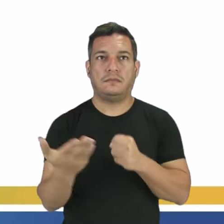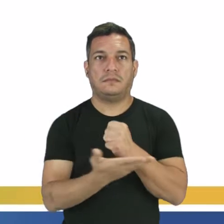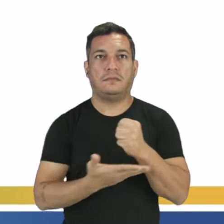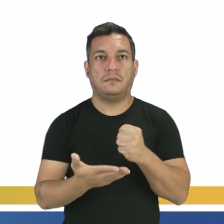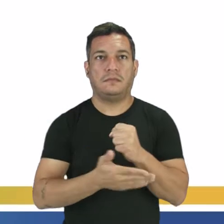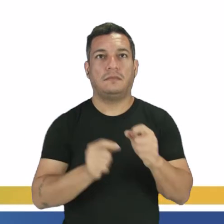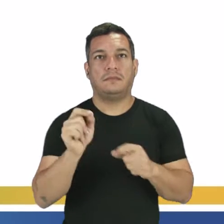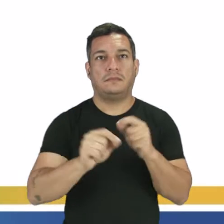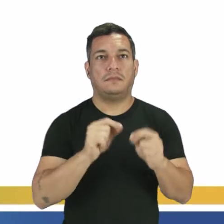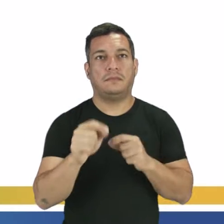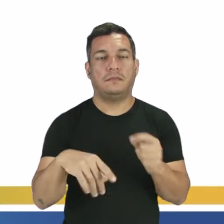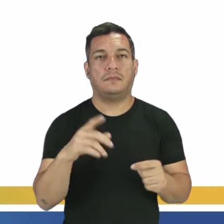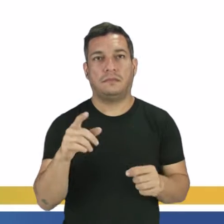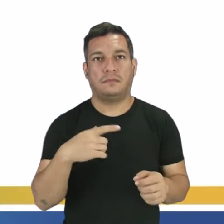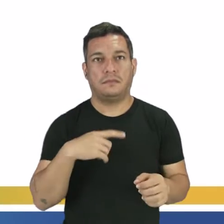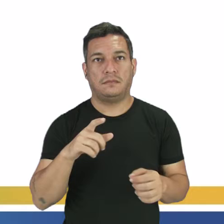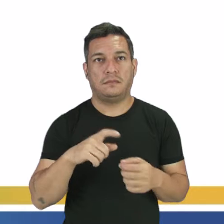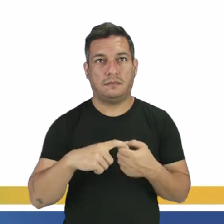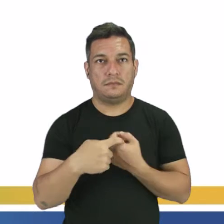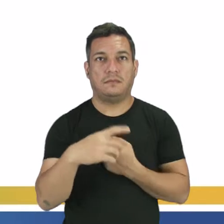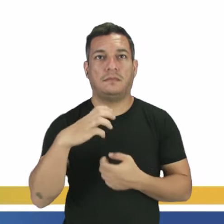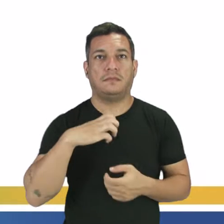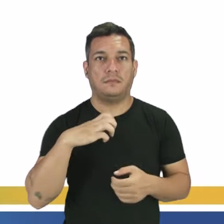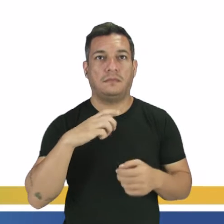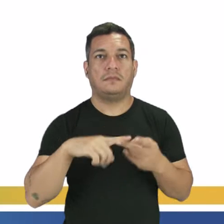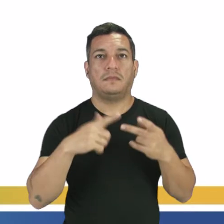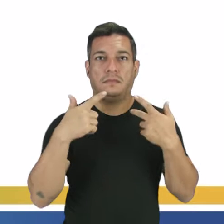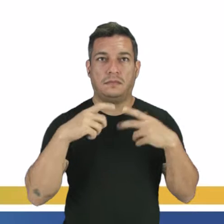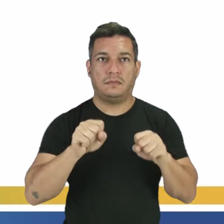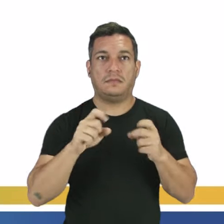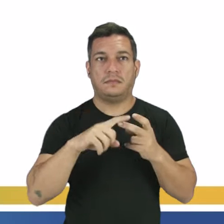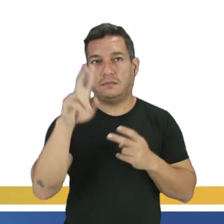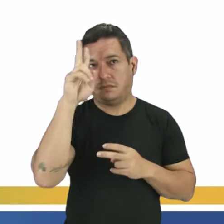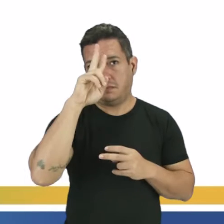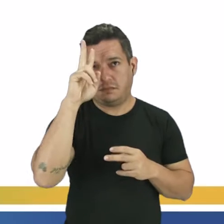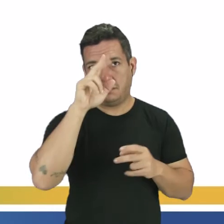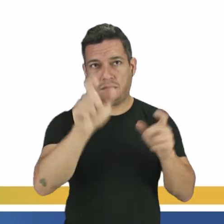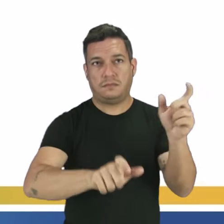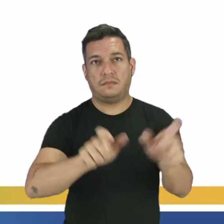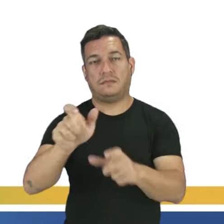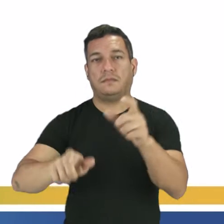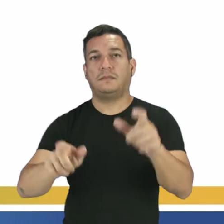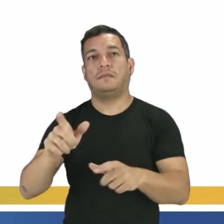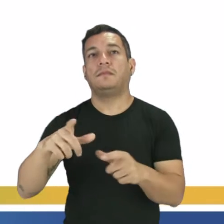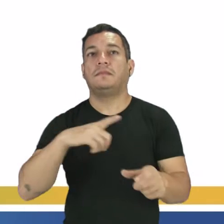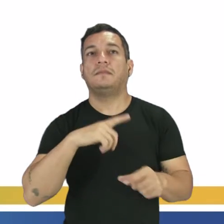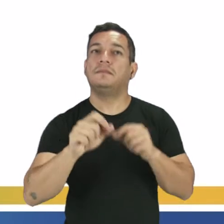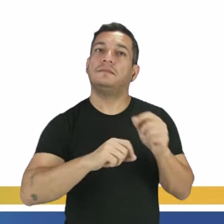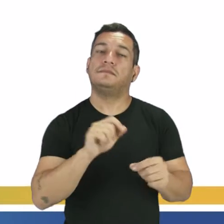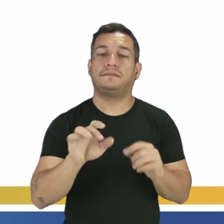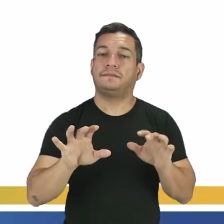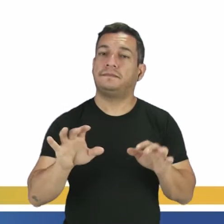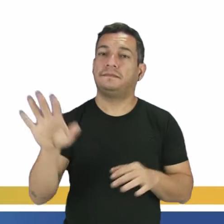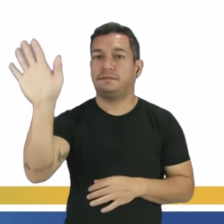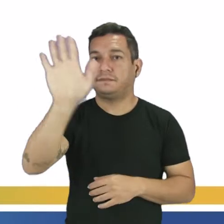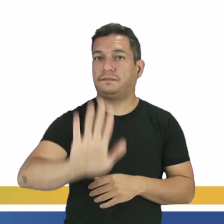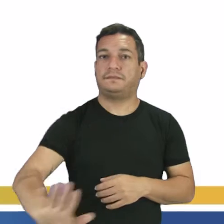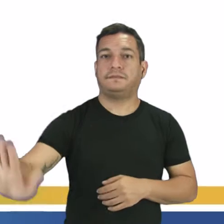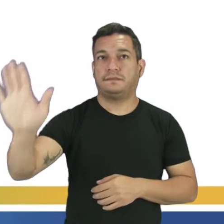de vínculos étnicos, linguísticos, históricos de pessoas que constitui, assim,